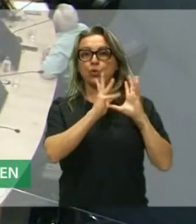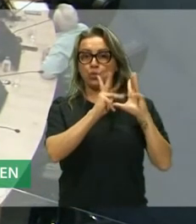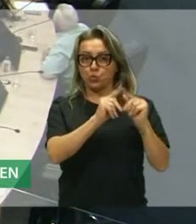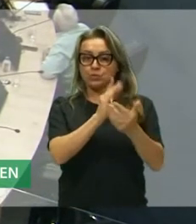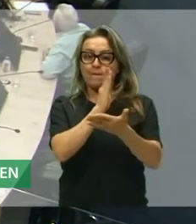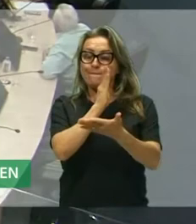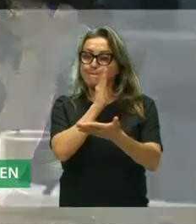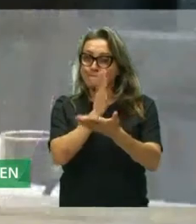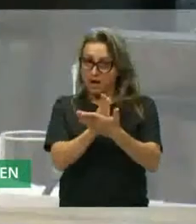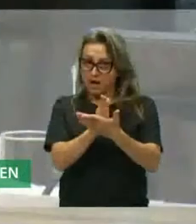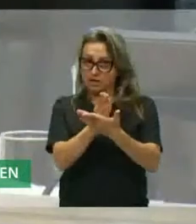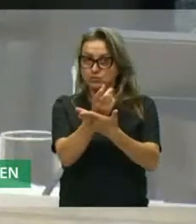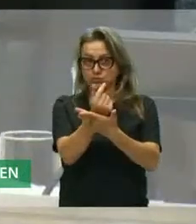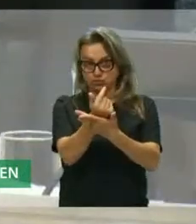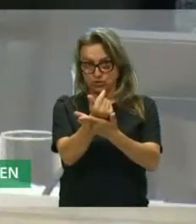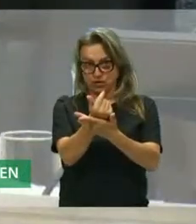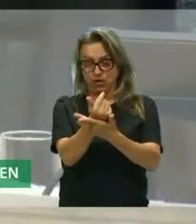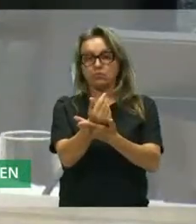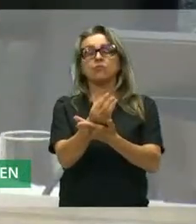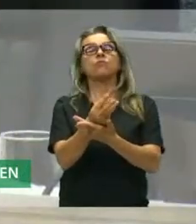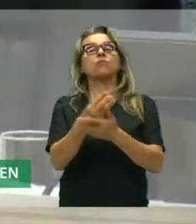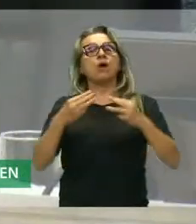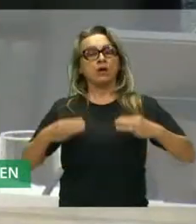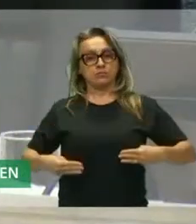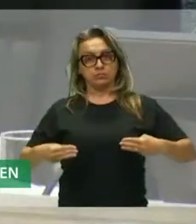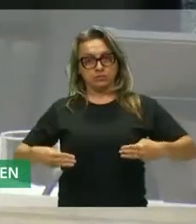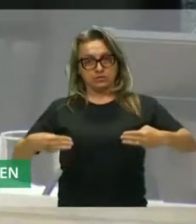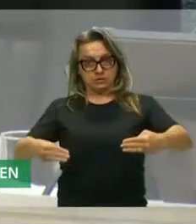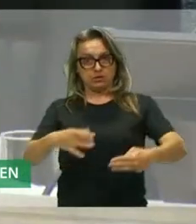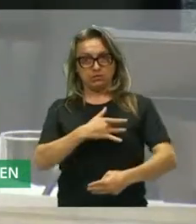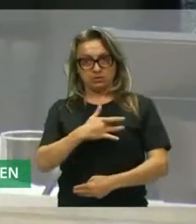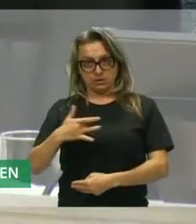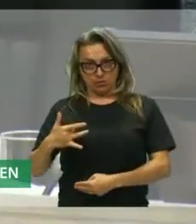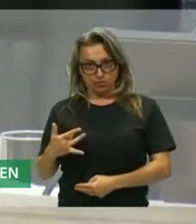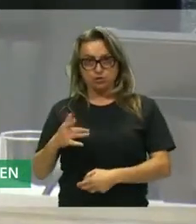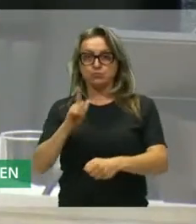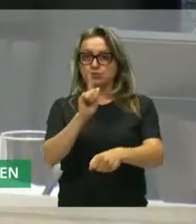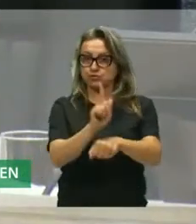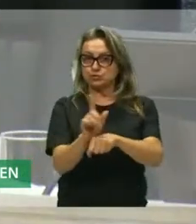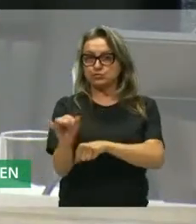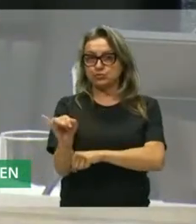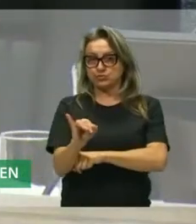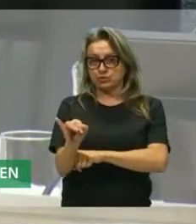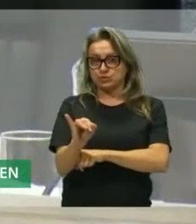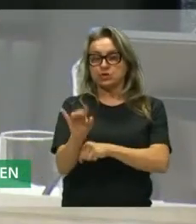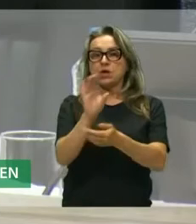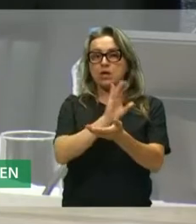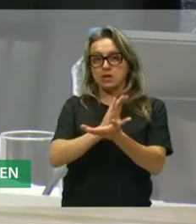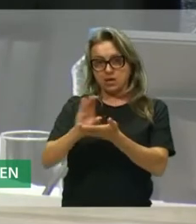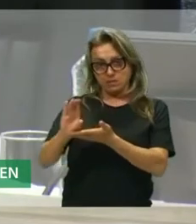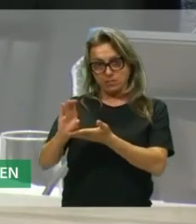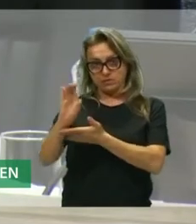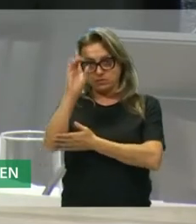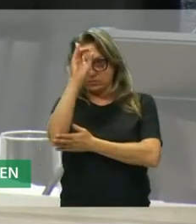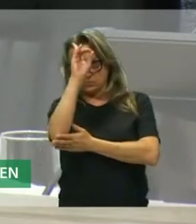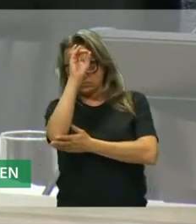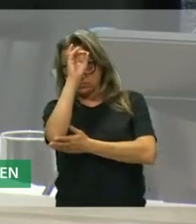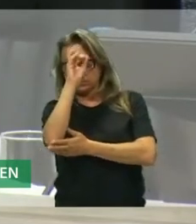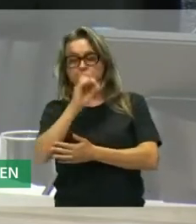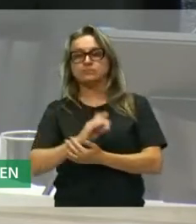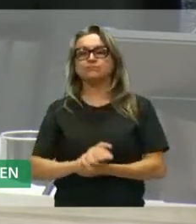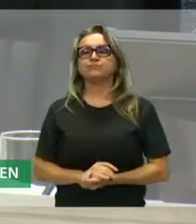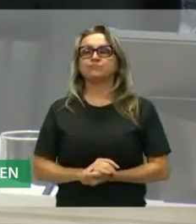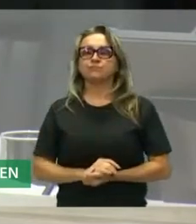da Saúde para o gestor aqui de Itajaí e é repassado para o hospital. O nosso teto